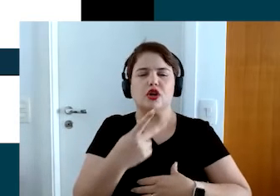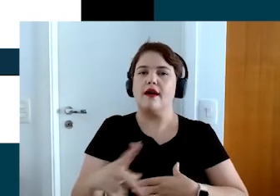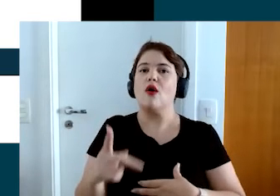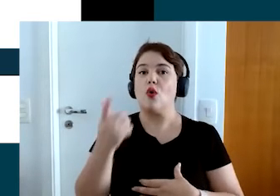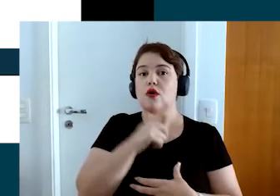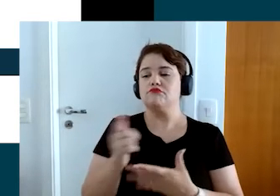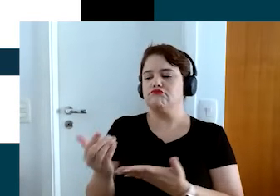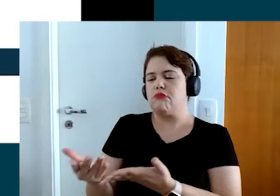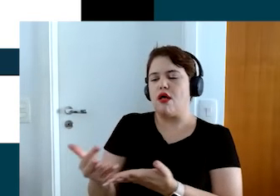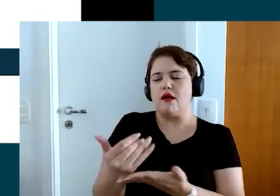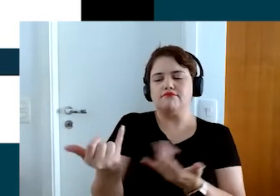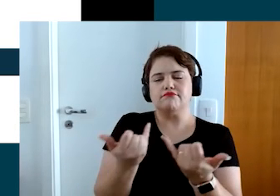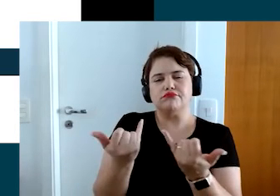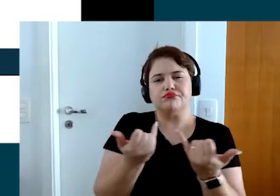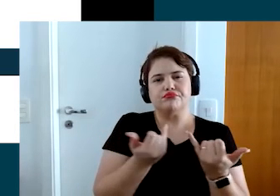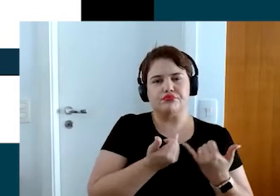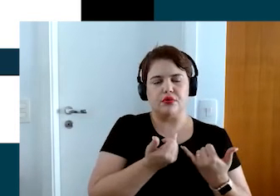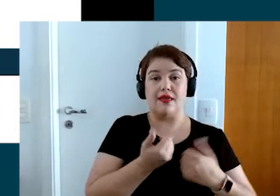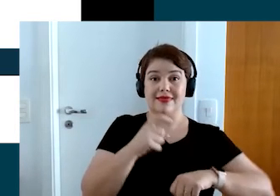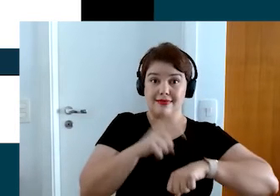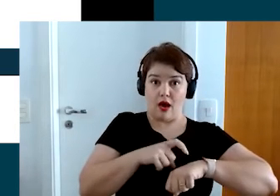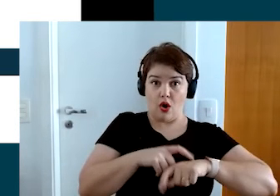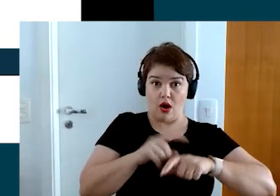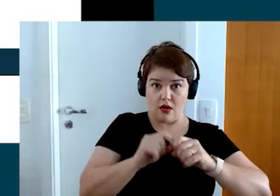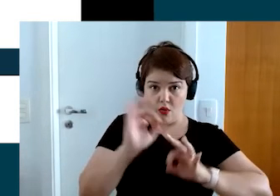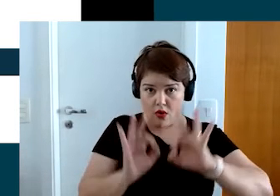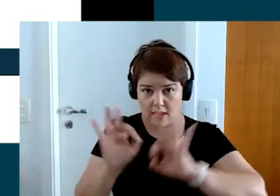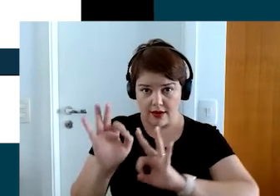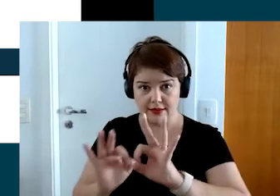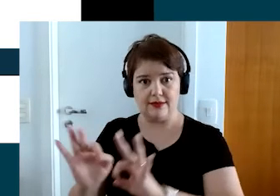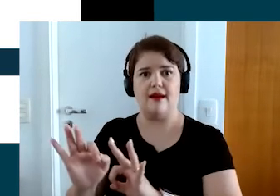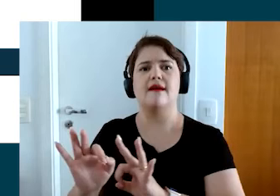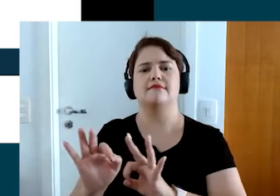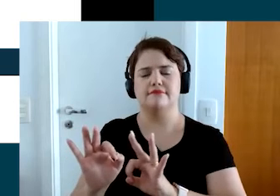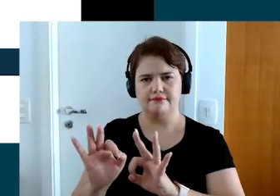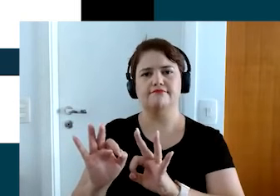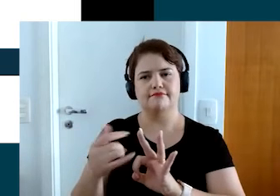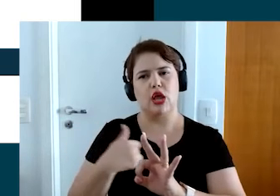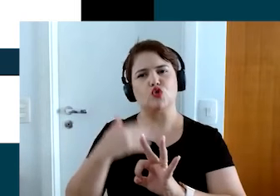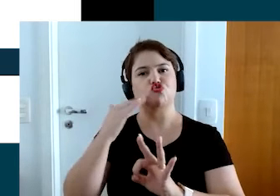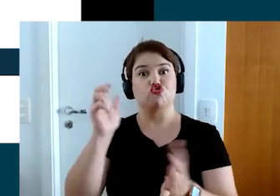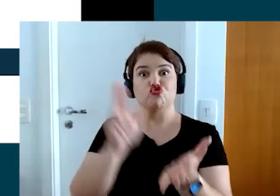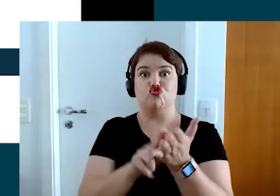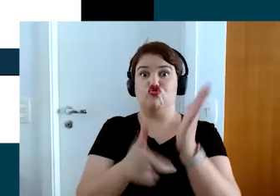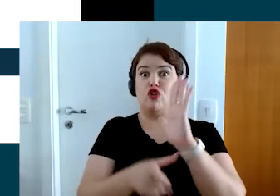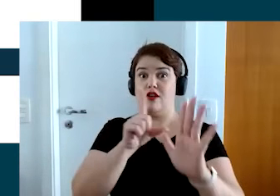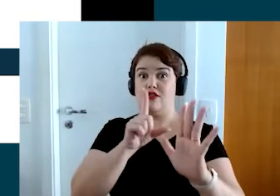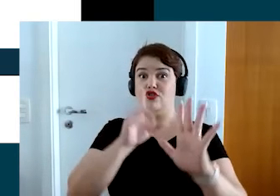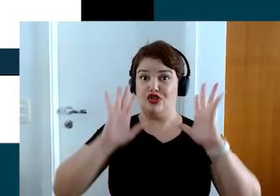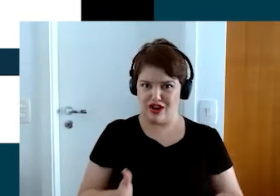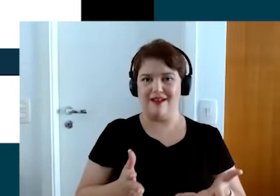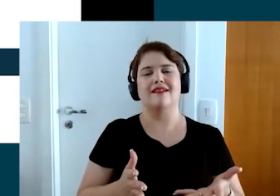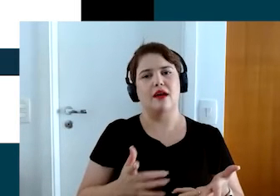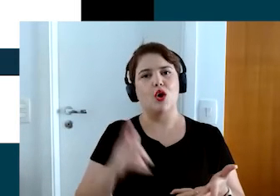Então, quando eu for definir um MVP para essa funcionalidade, né, que eu já consegui validar ali uma hipótese, eu já tenho um nível